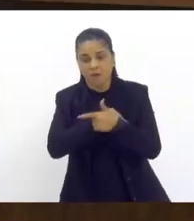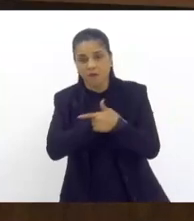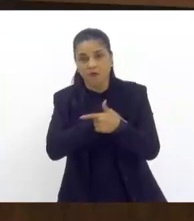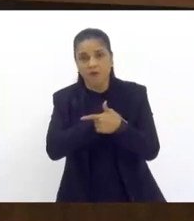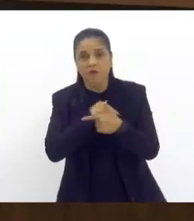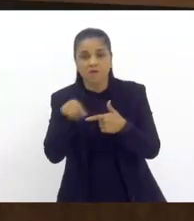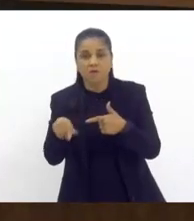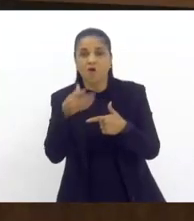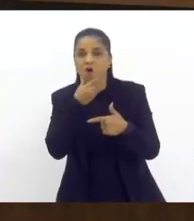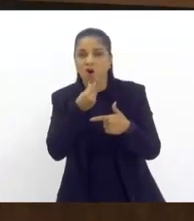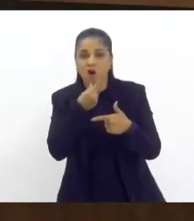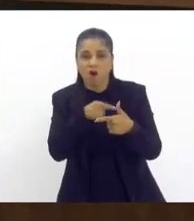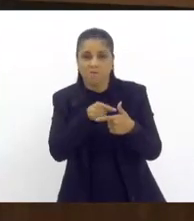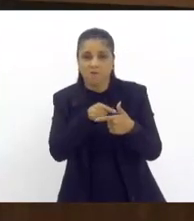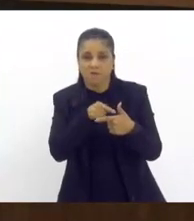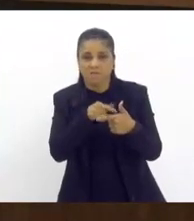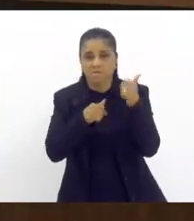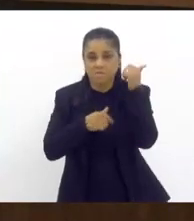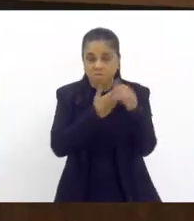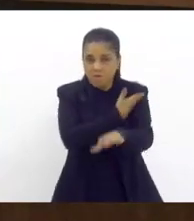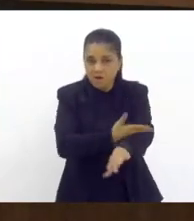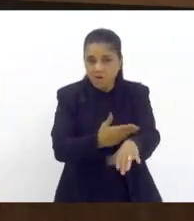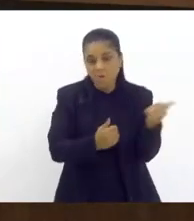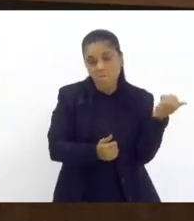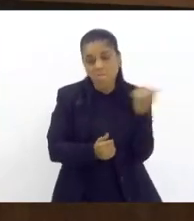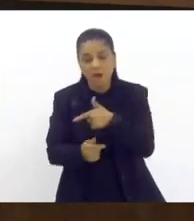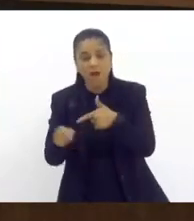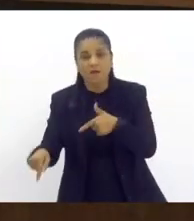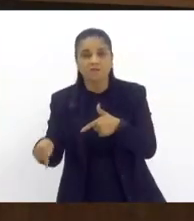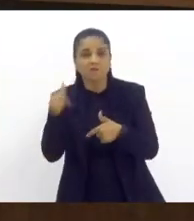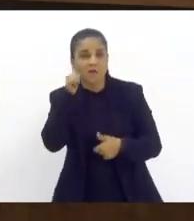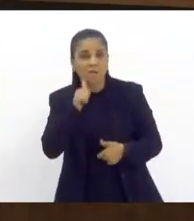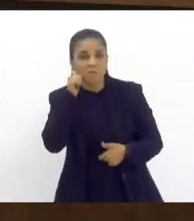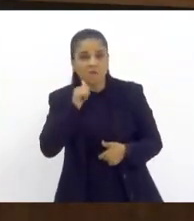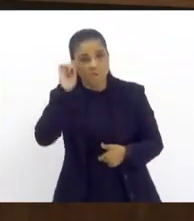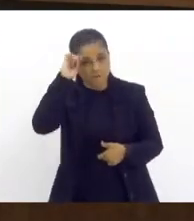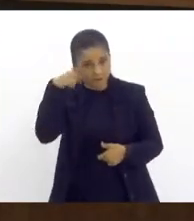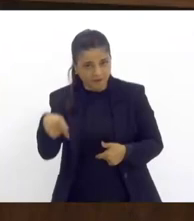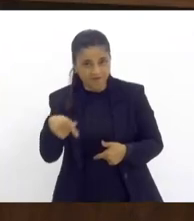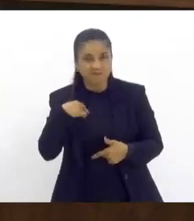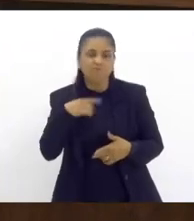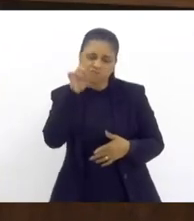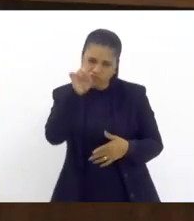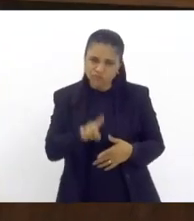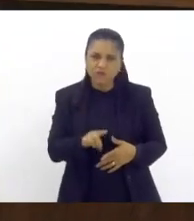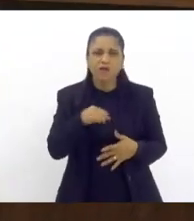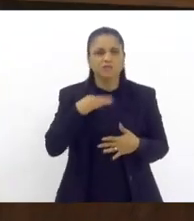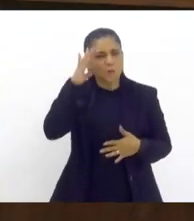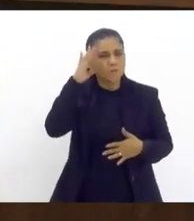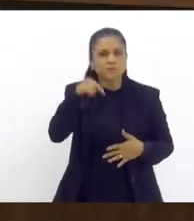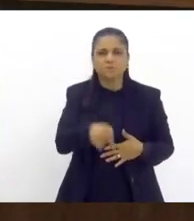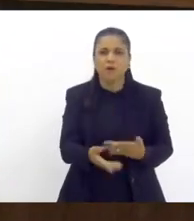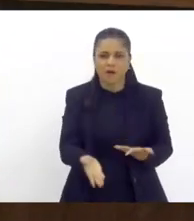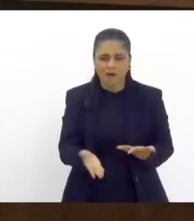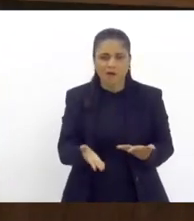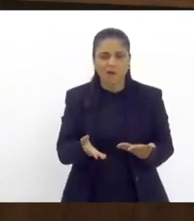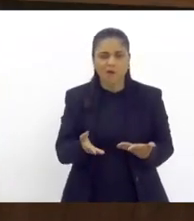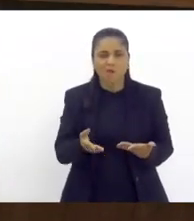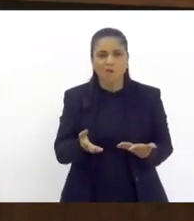é central e importante e tem a ver diretamente com a dignidade dessa mulher e a possibilidade dela não